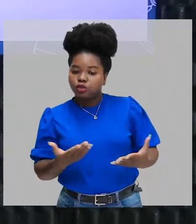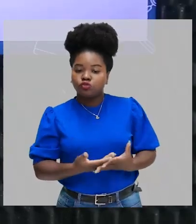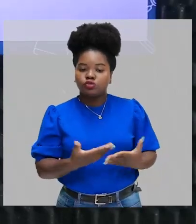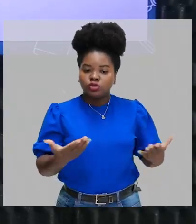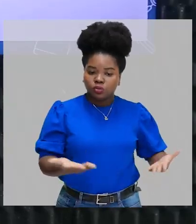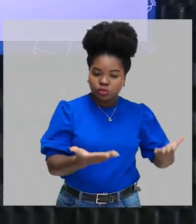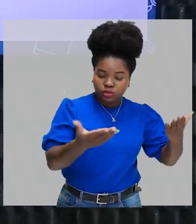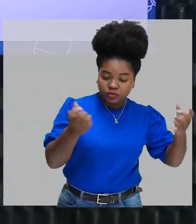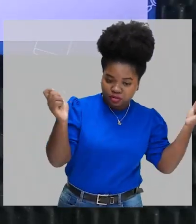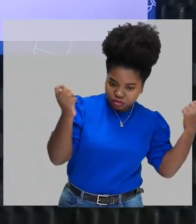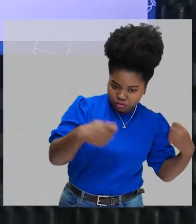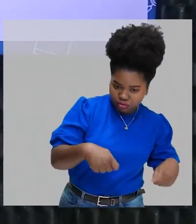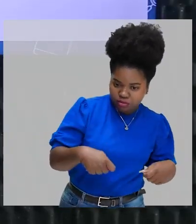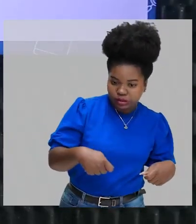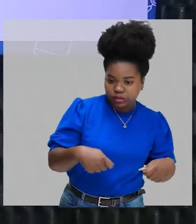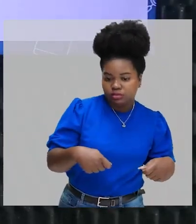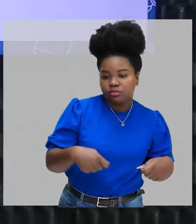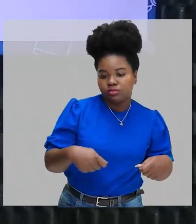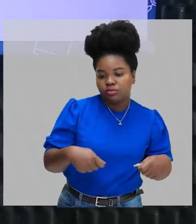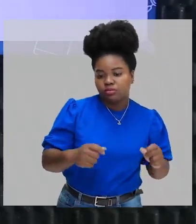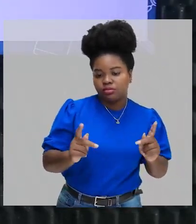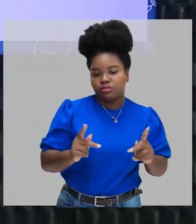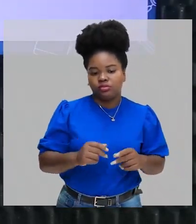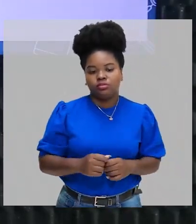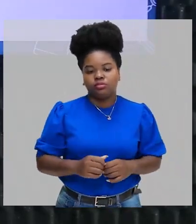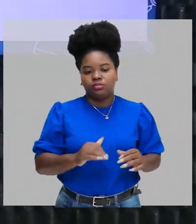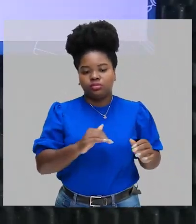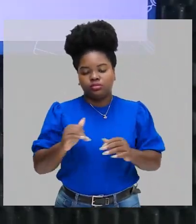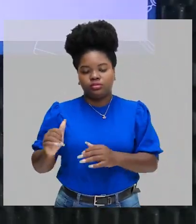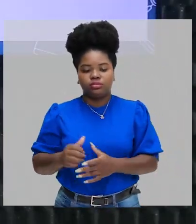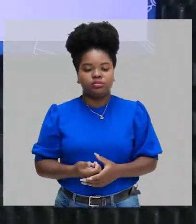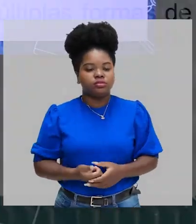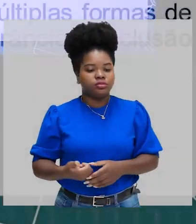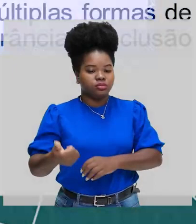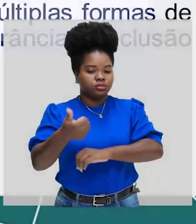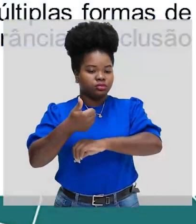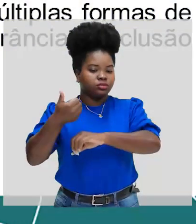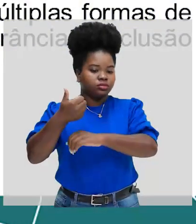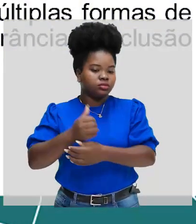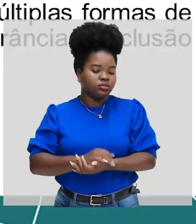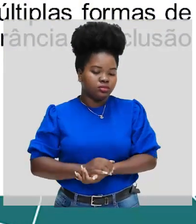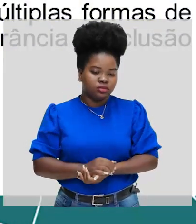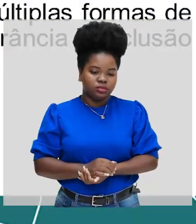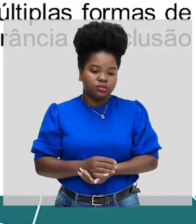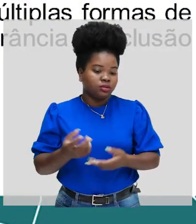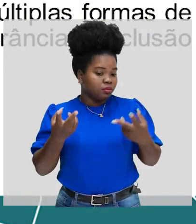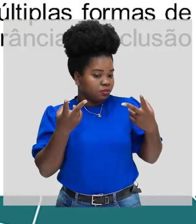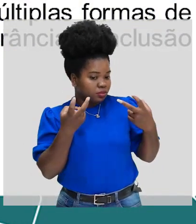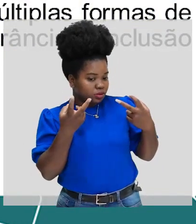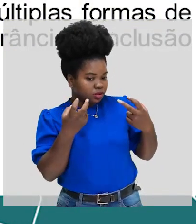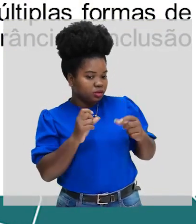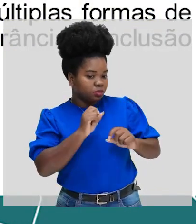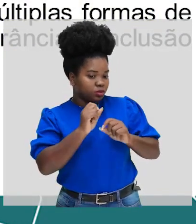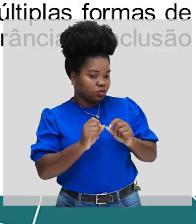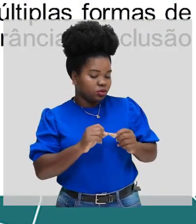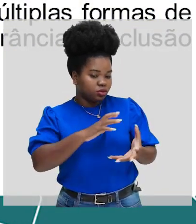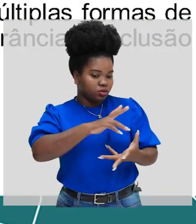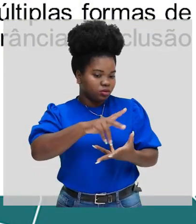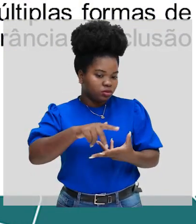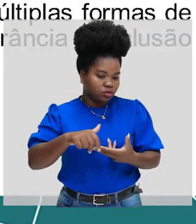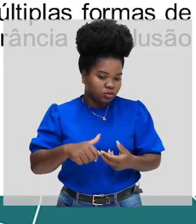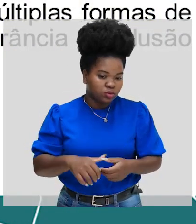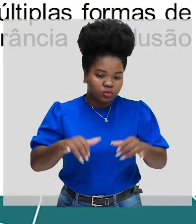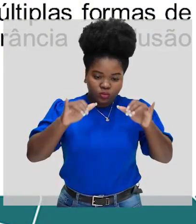certo, mas são possibilidades. Primeiro, a gente percebe que a globalização